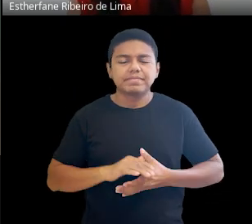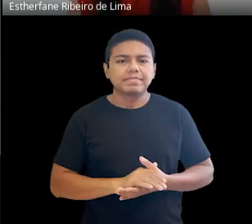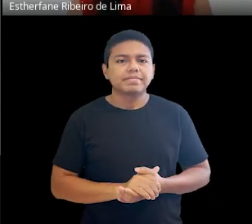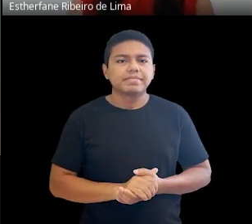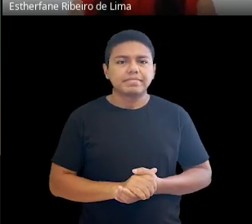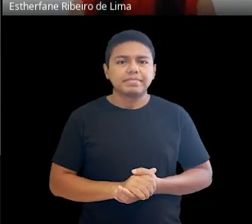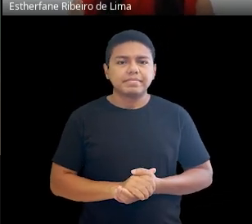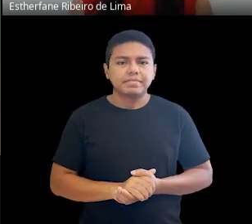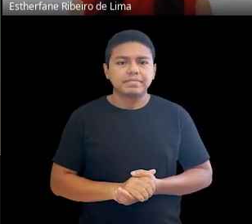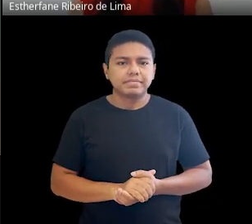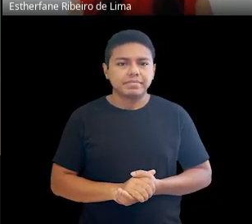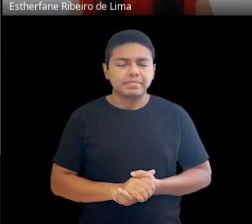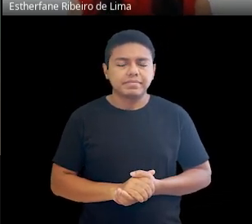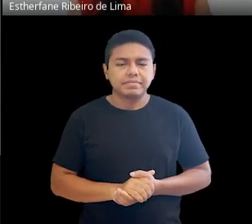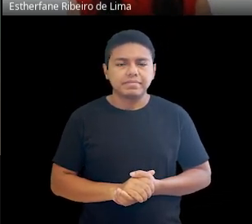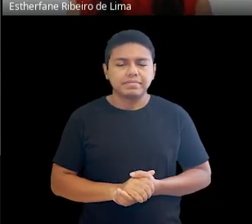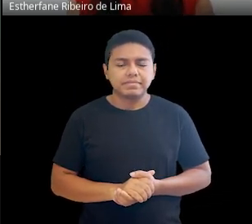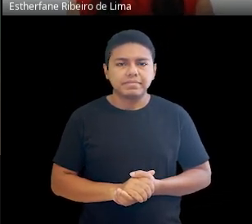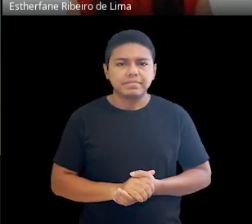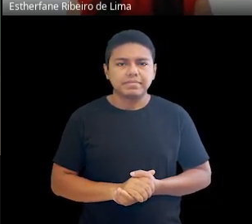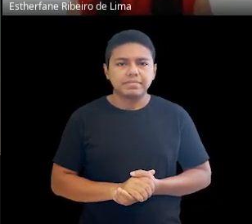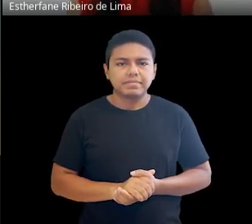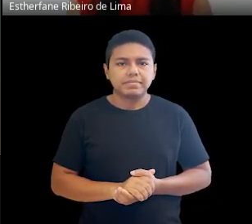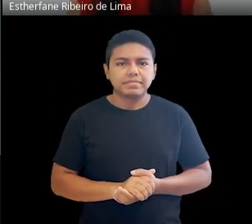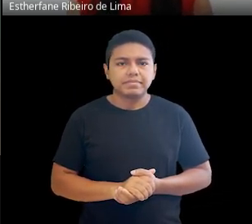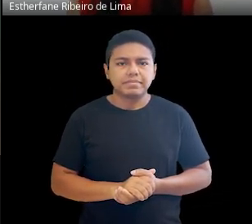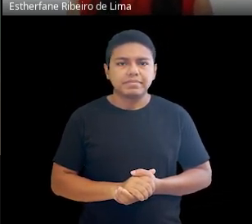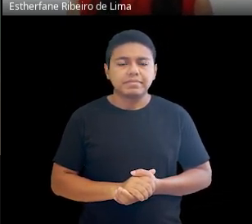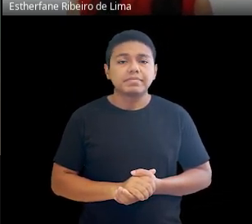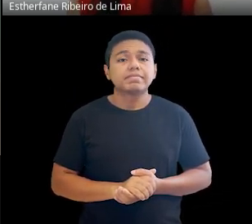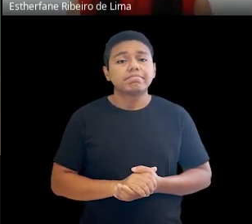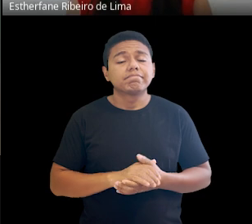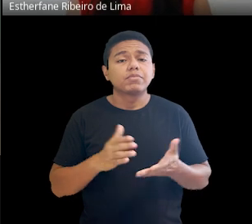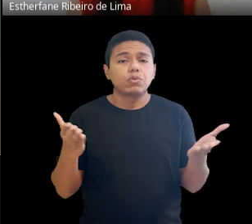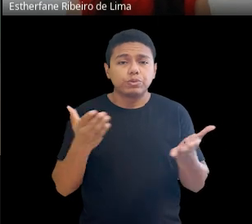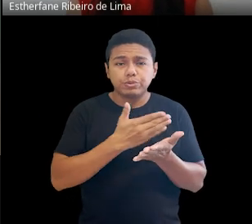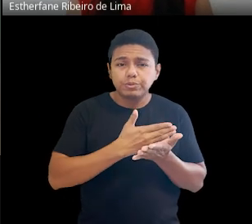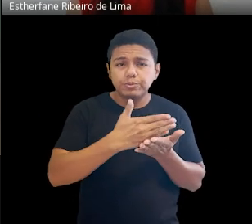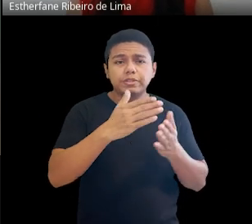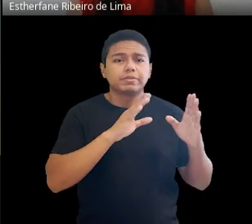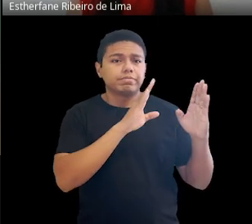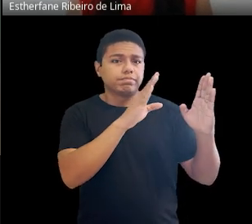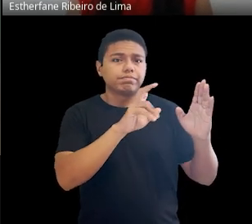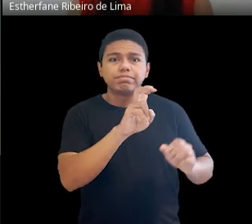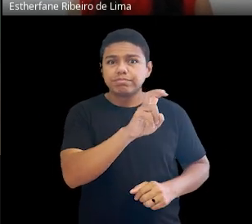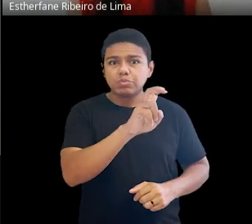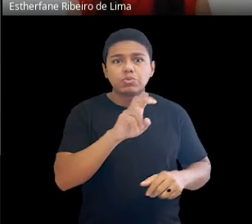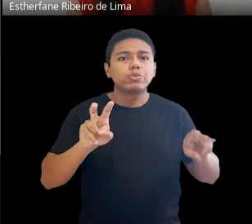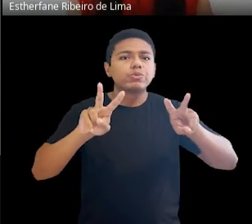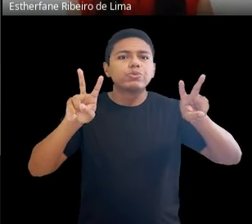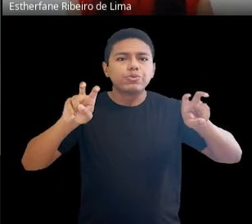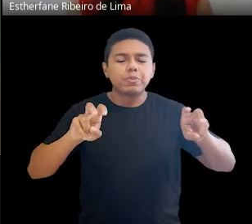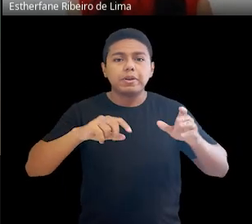de útero. Estou utilizando óculos e ao meu fundo tem uma parede bege. Iniciaremos o nosso capítulo 5 falando a respeito